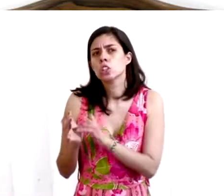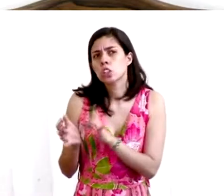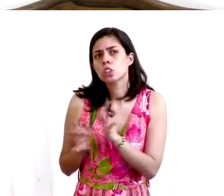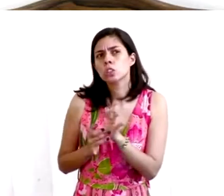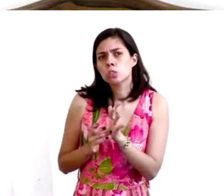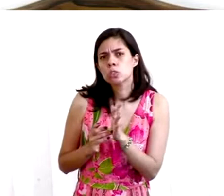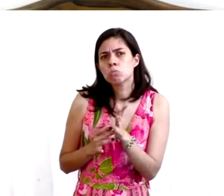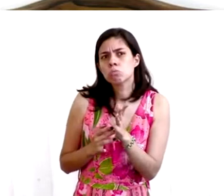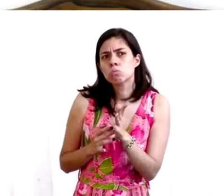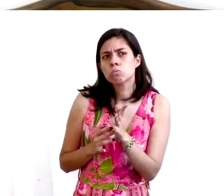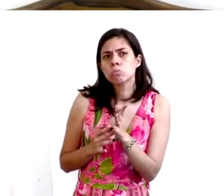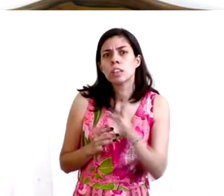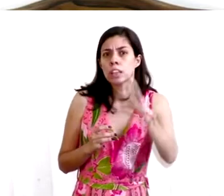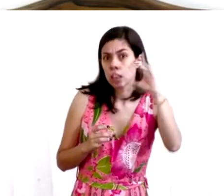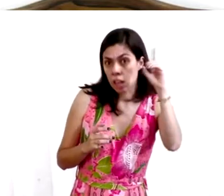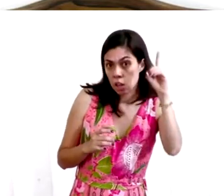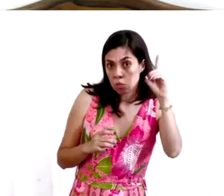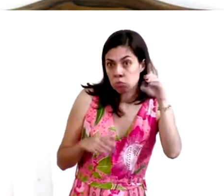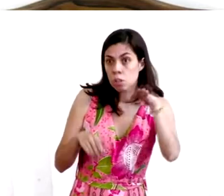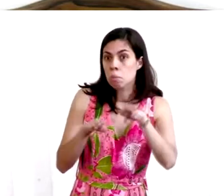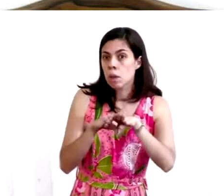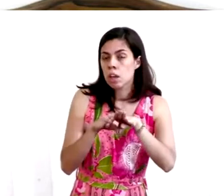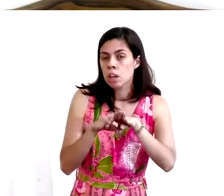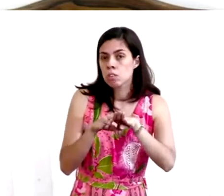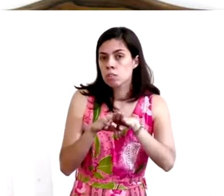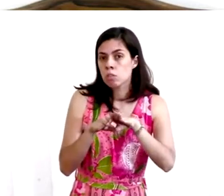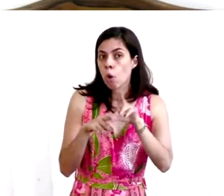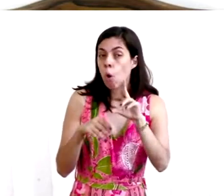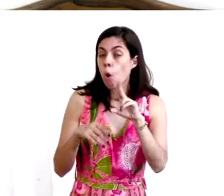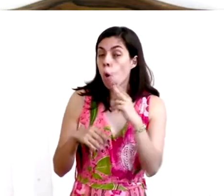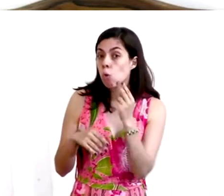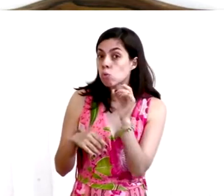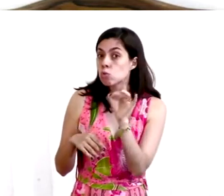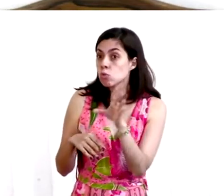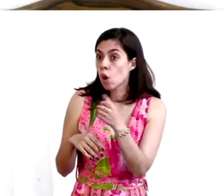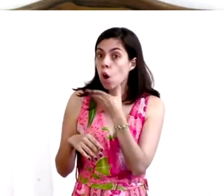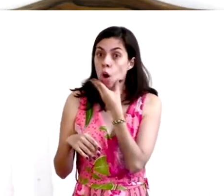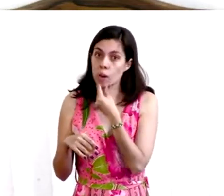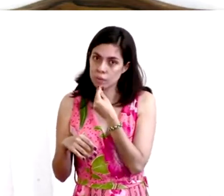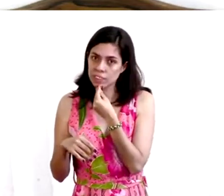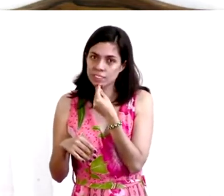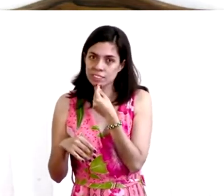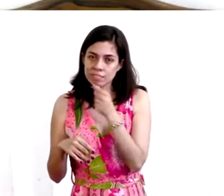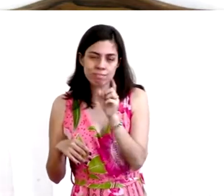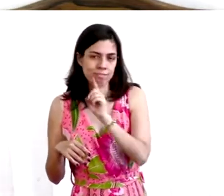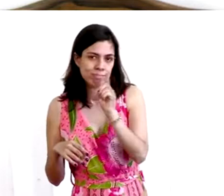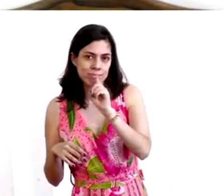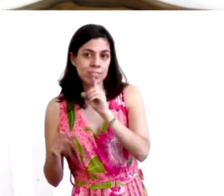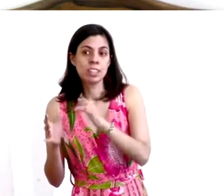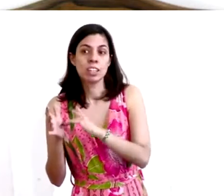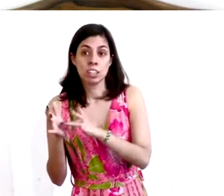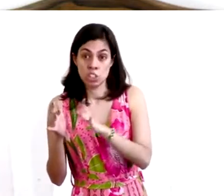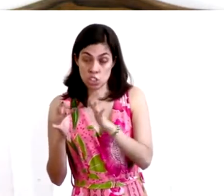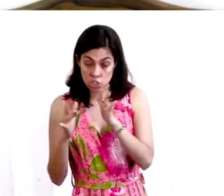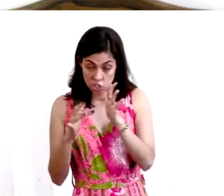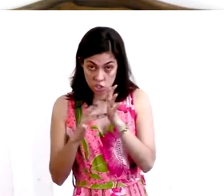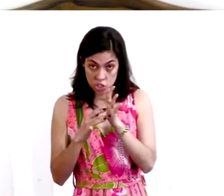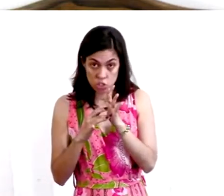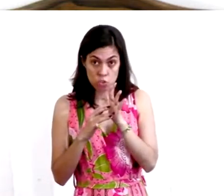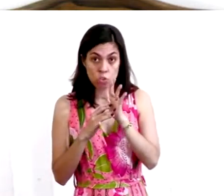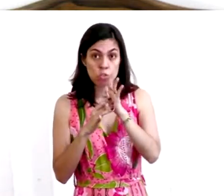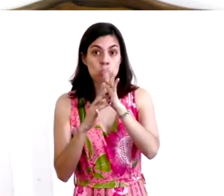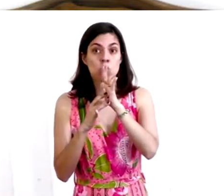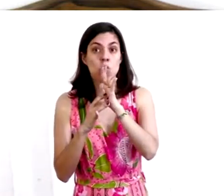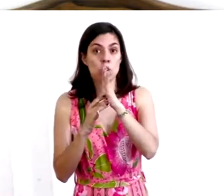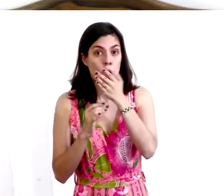Trindade. Depois, muito tempo depois, hoje ainda, nós temos algumas seitas de origem ariana, de